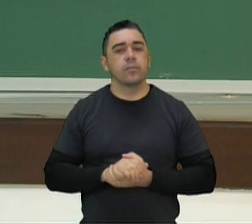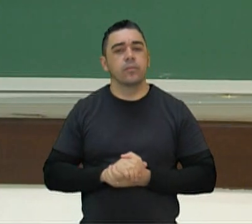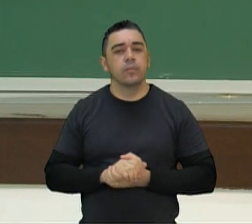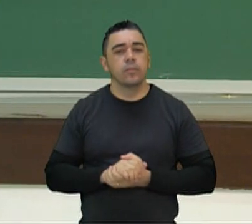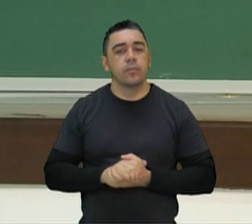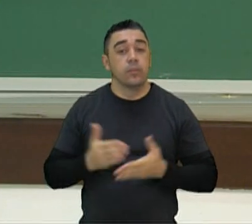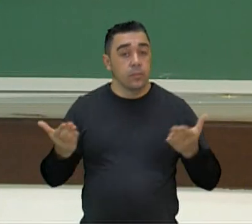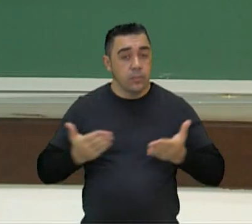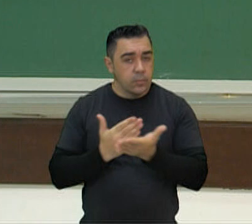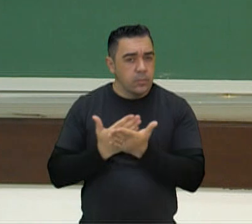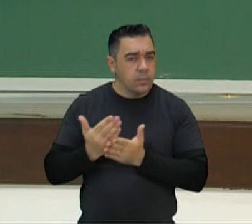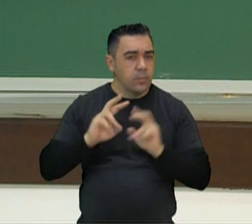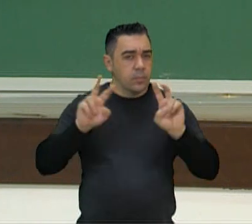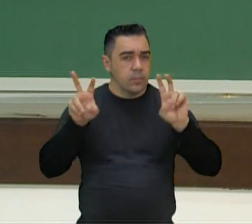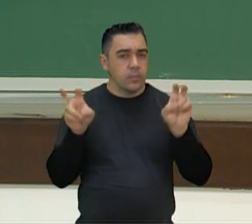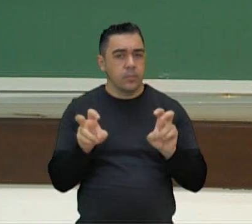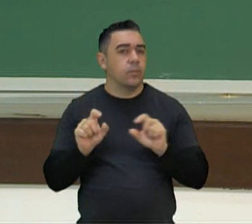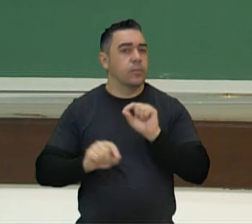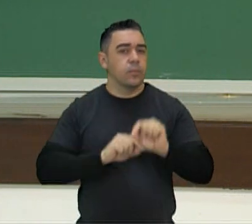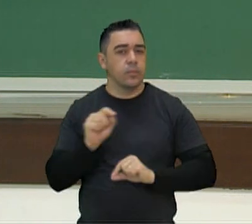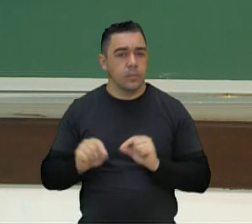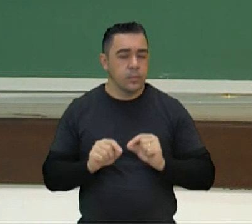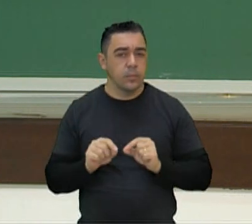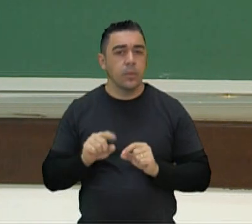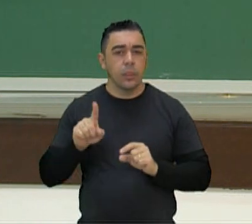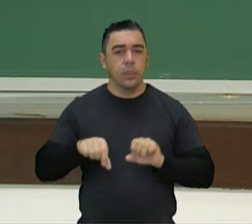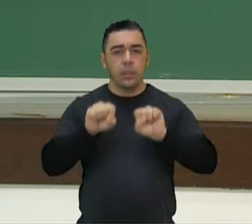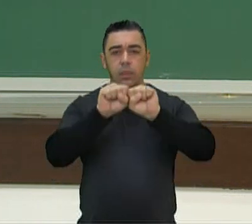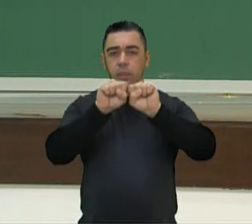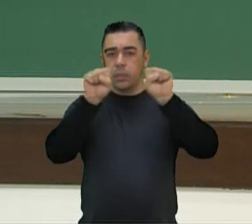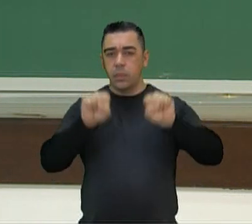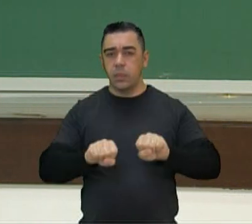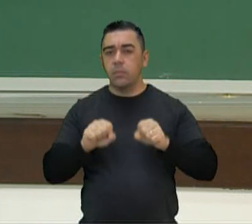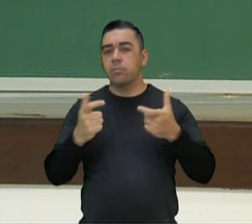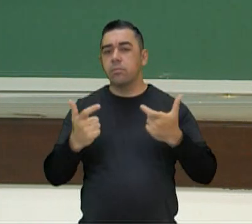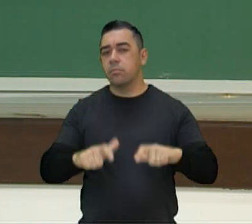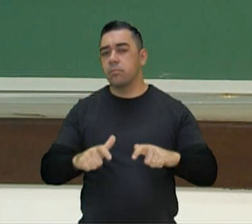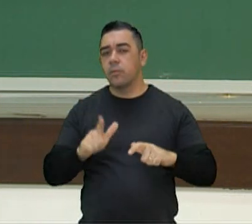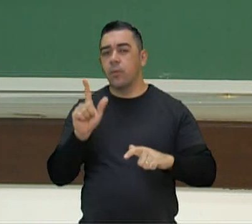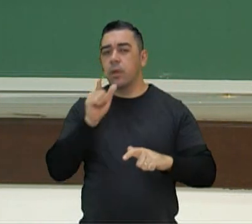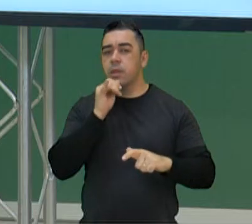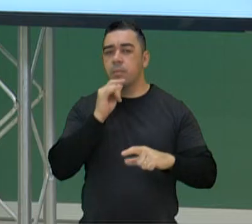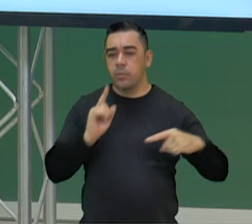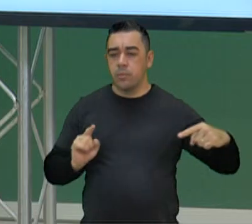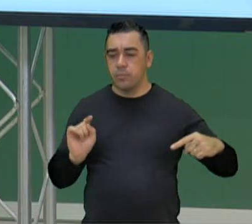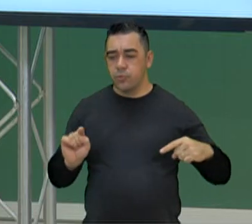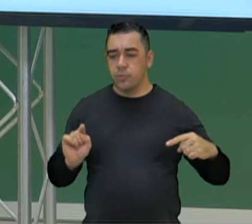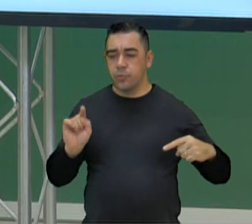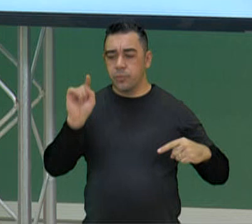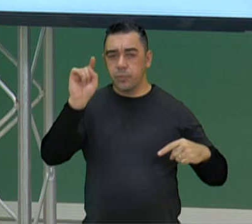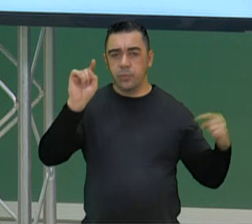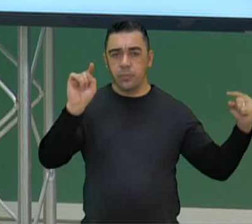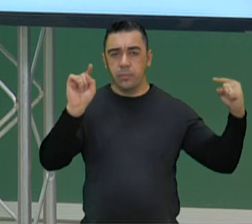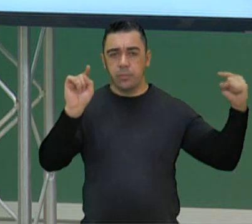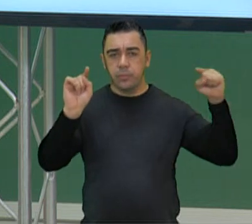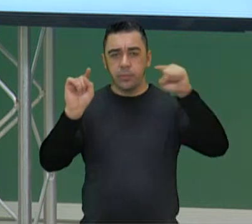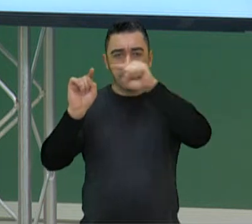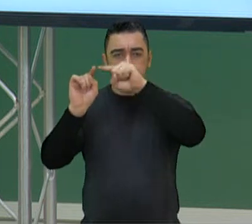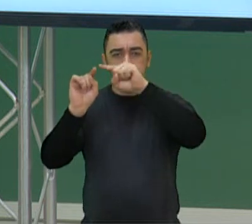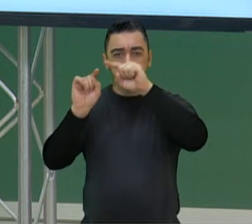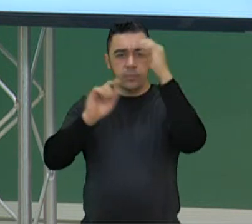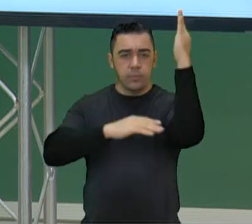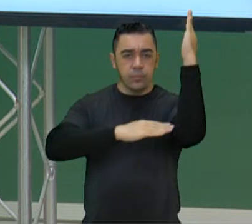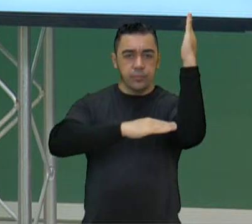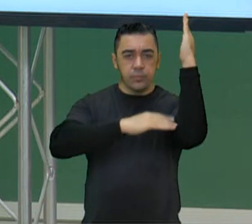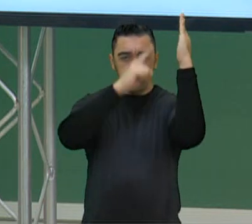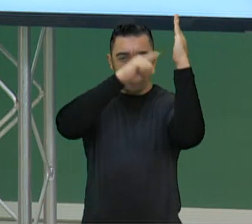Vamos entrar agora no assunto sobre sistemas de coordenadas. Podemos representar um ponto ou um